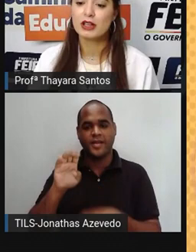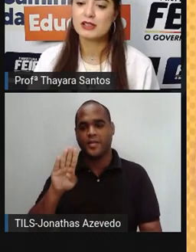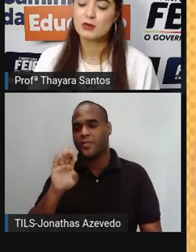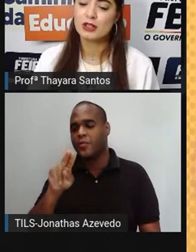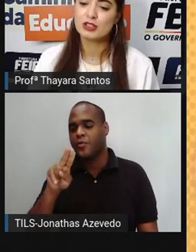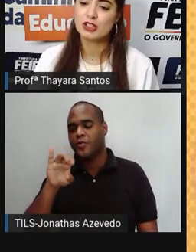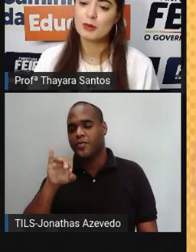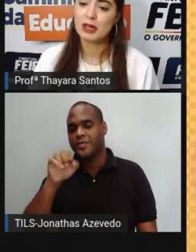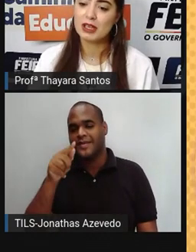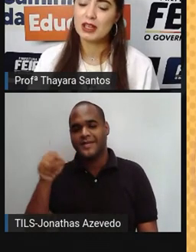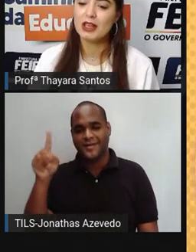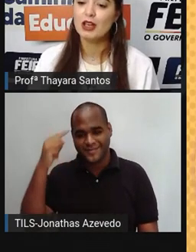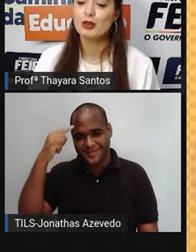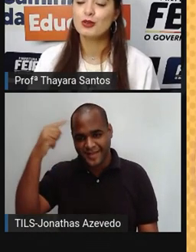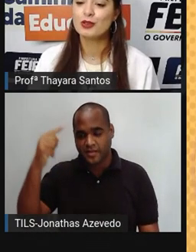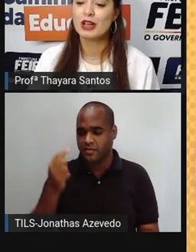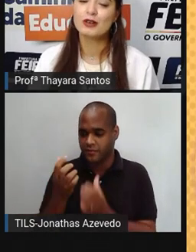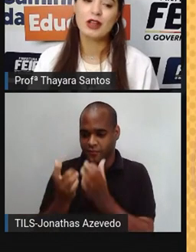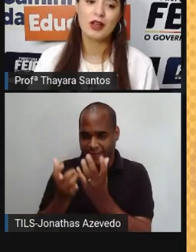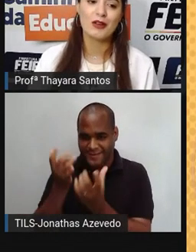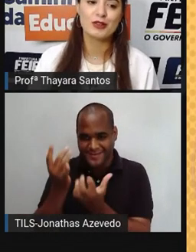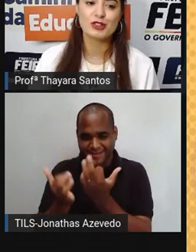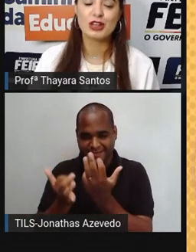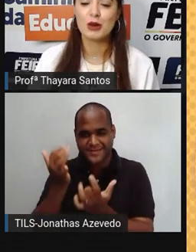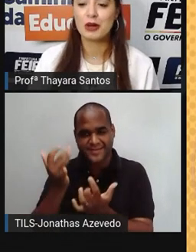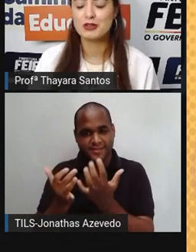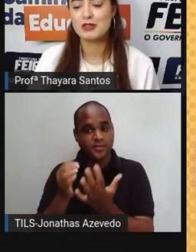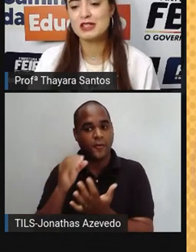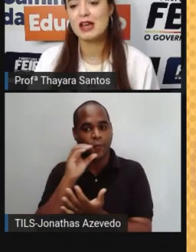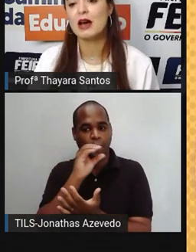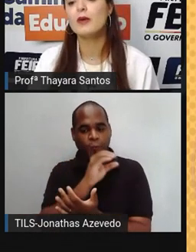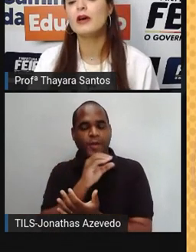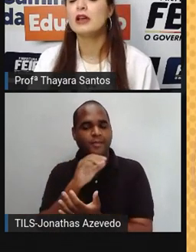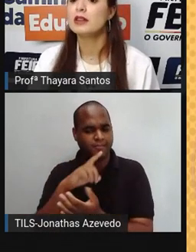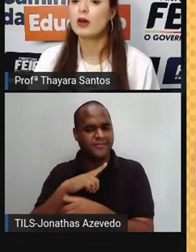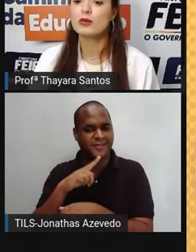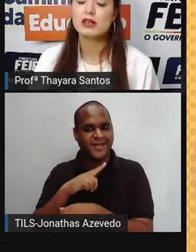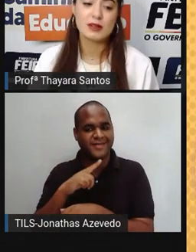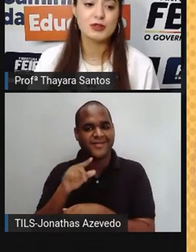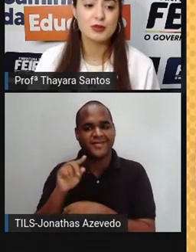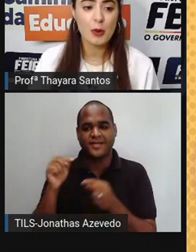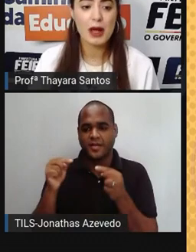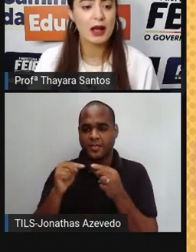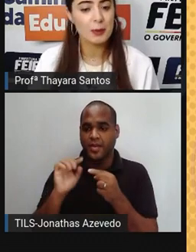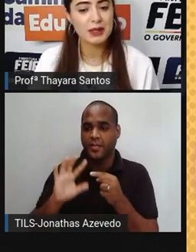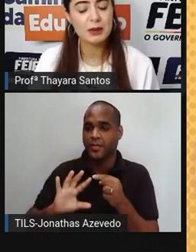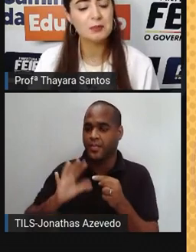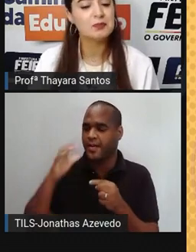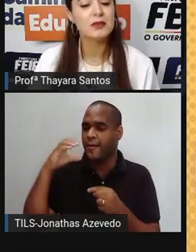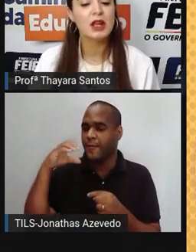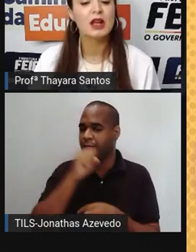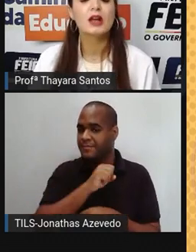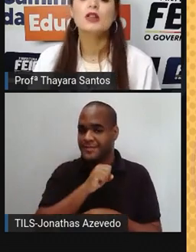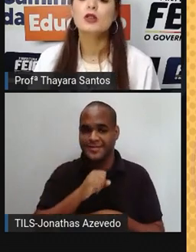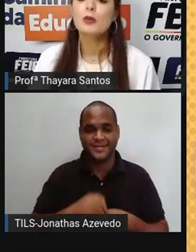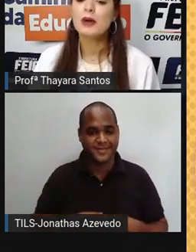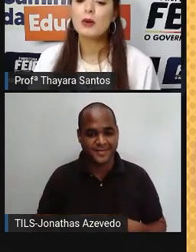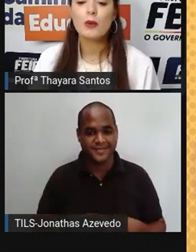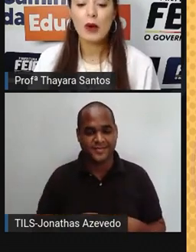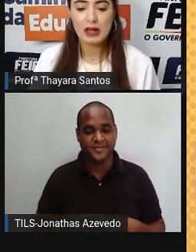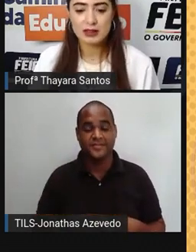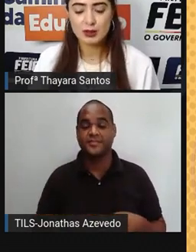porque tá sendo a chama aqui do fogão né que é uma fonte de calor artificial e tá acontecendo de forma rápida